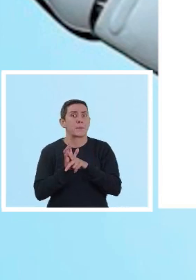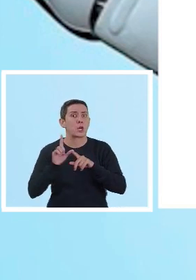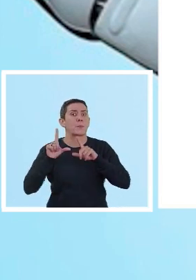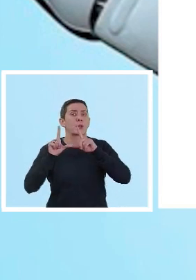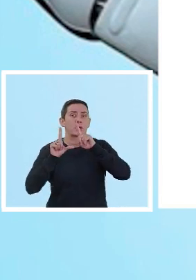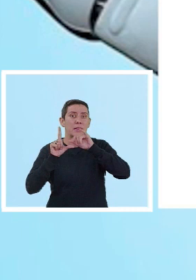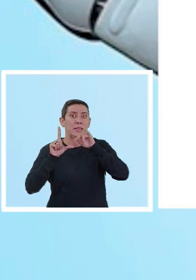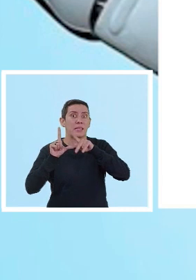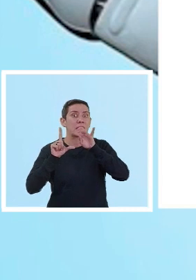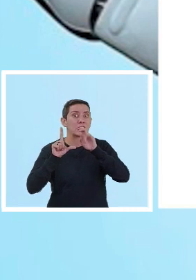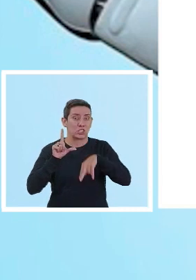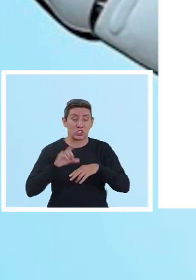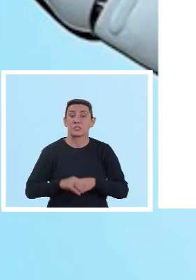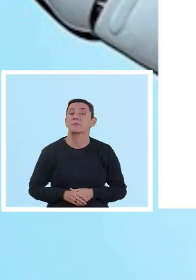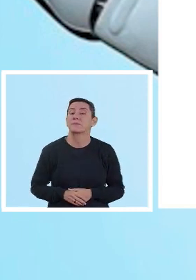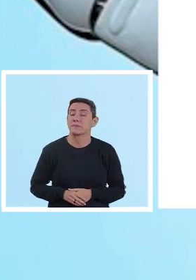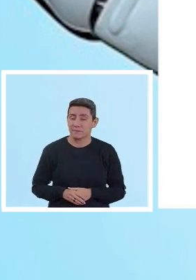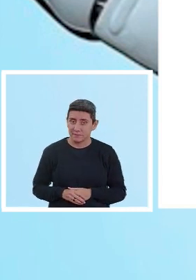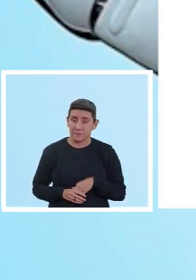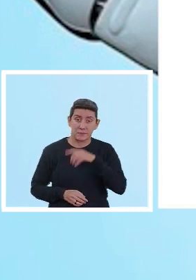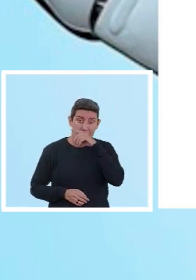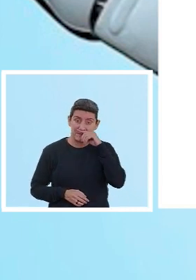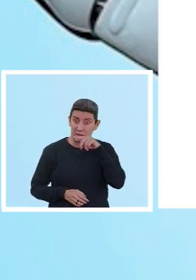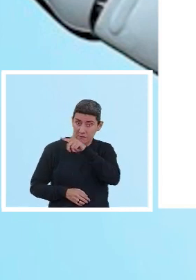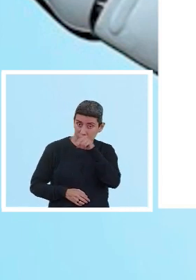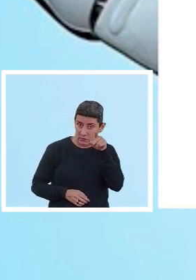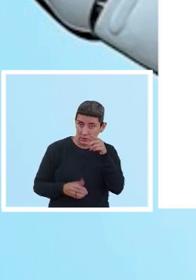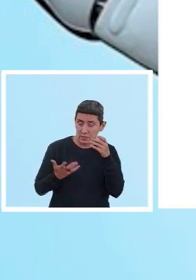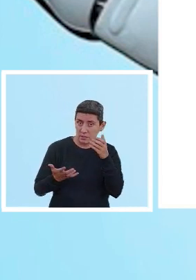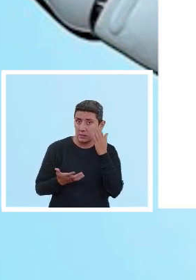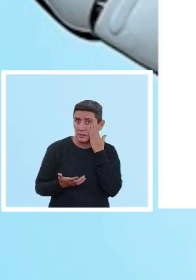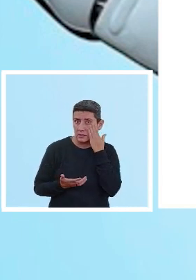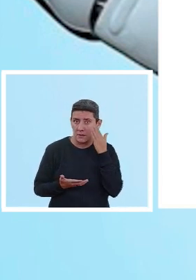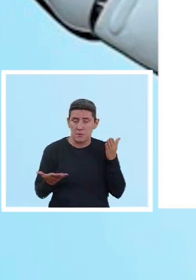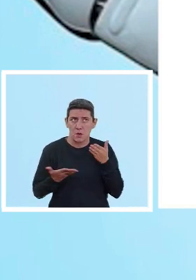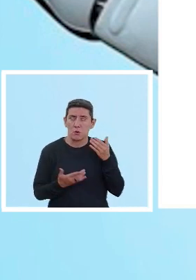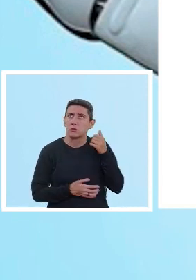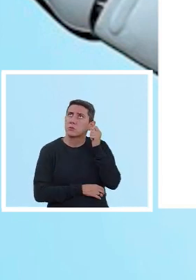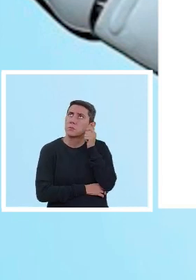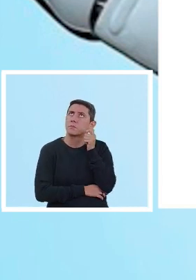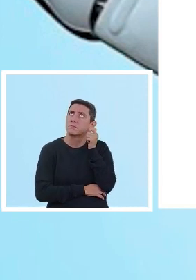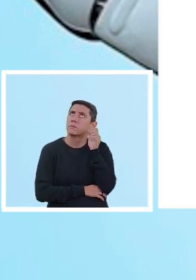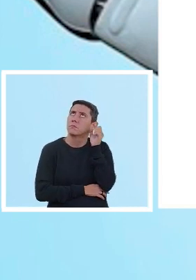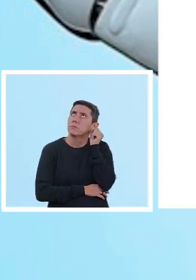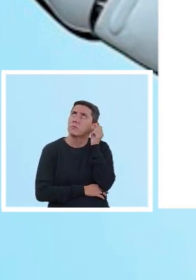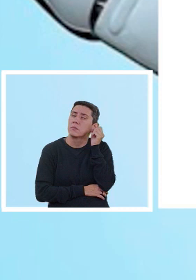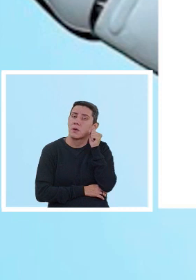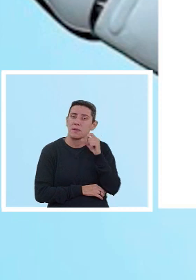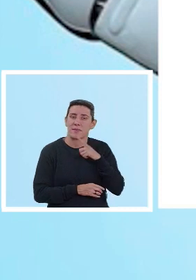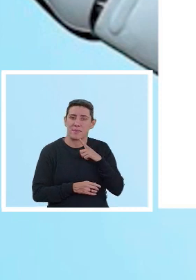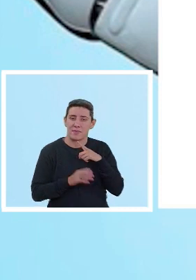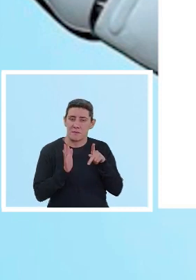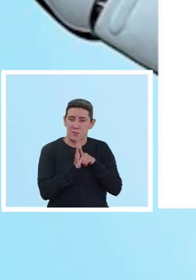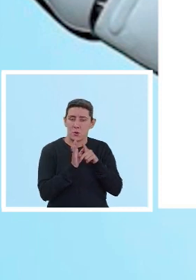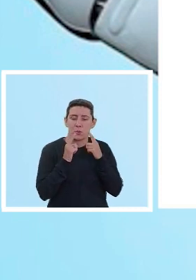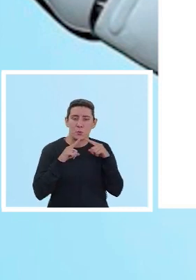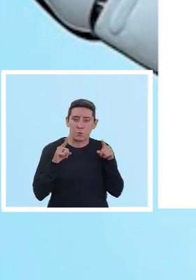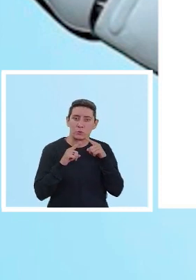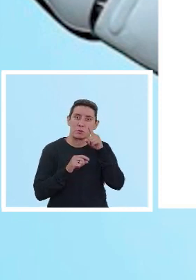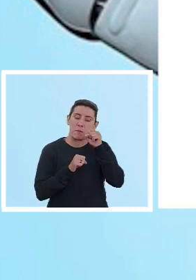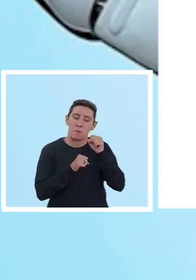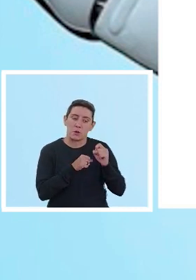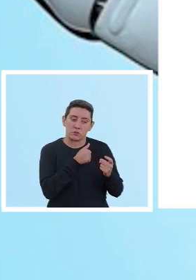levo Macedo Ok e você o vídeo que estiver ouvindo e pelo Spotify Não esqueça de clicar lá no botão seguir